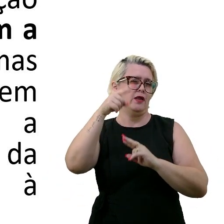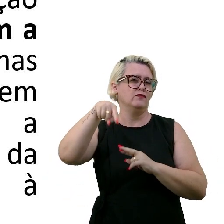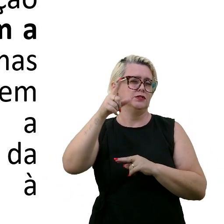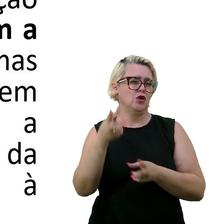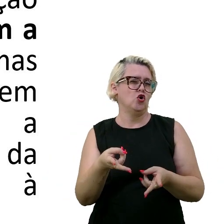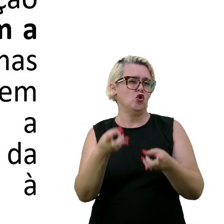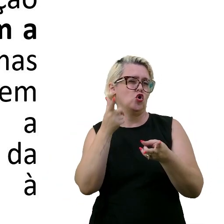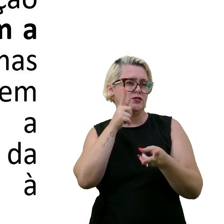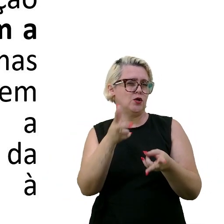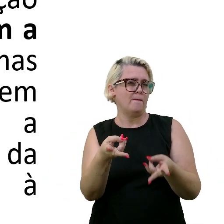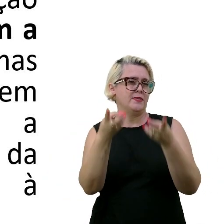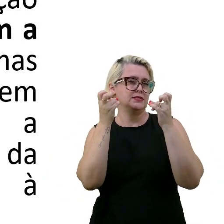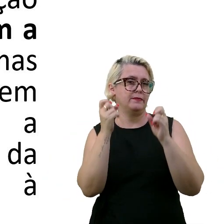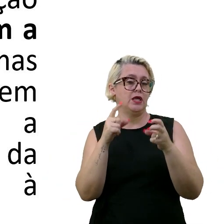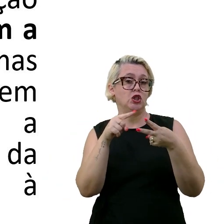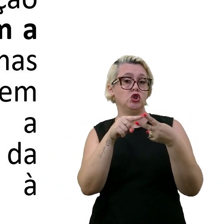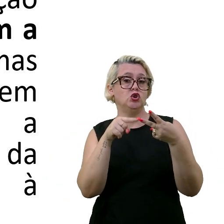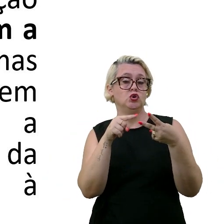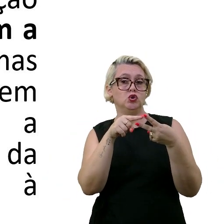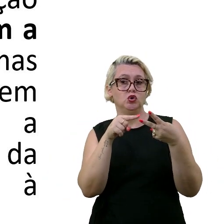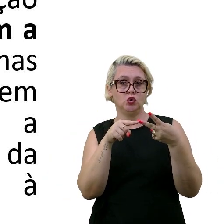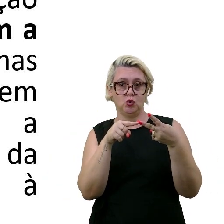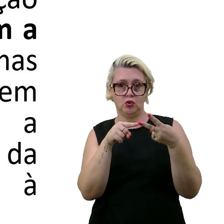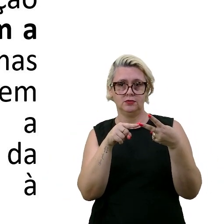conseguido perceber, dois